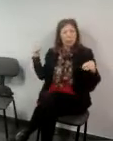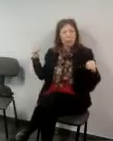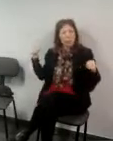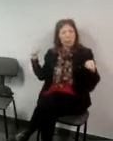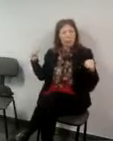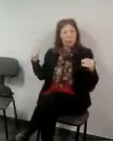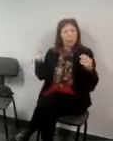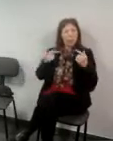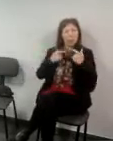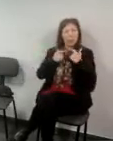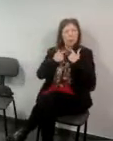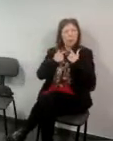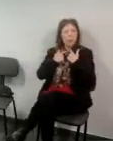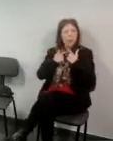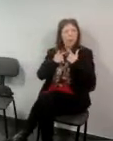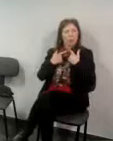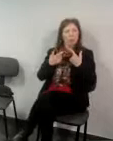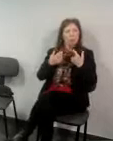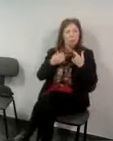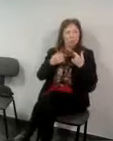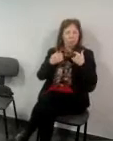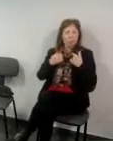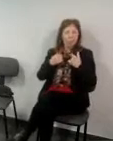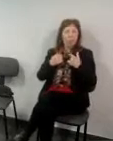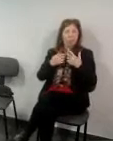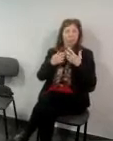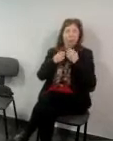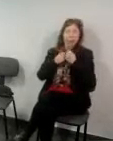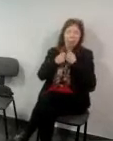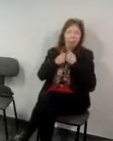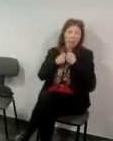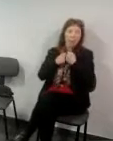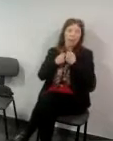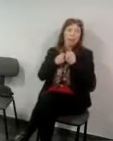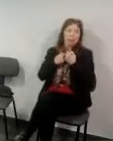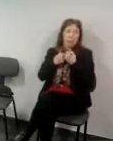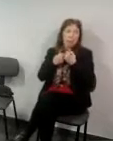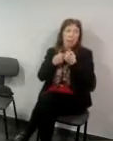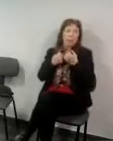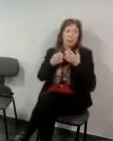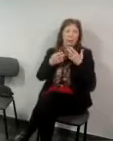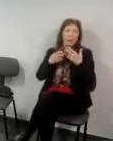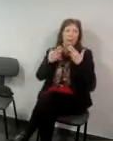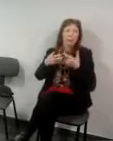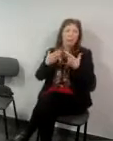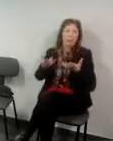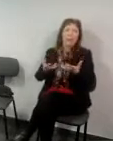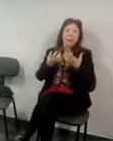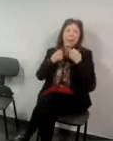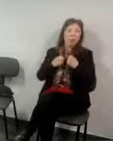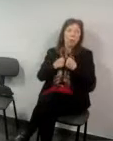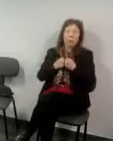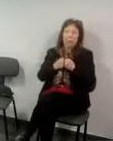no início lá, as questões que desarmonizam aqui. Às vezes é uma questão emocional, a pessoa está travada, né? Ela, em vez de